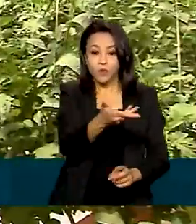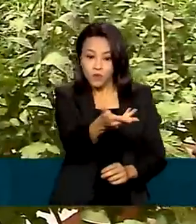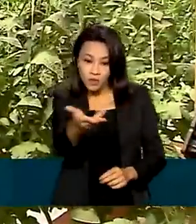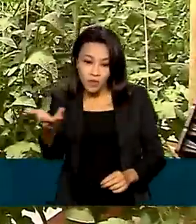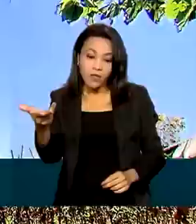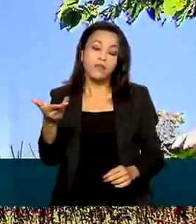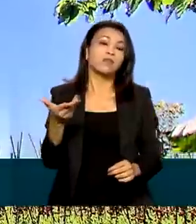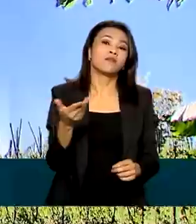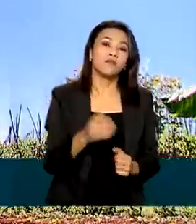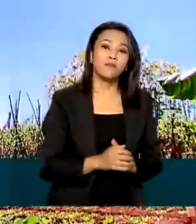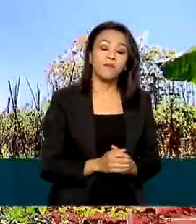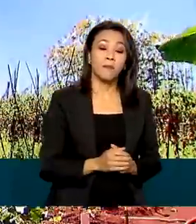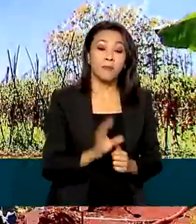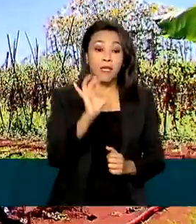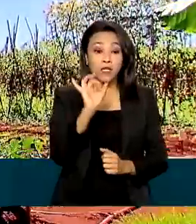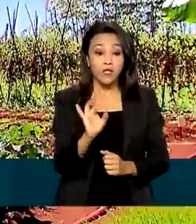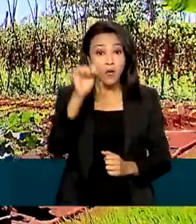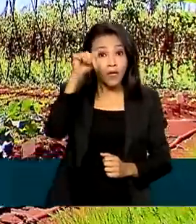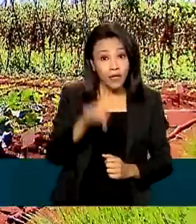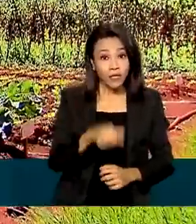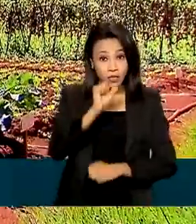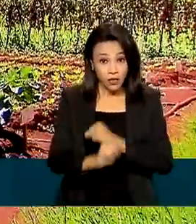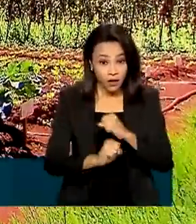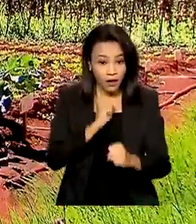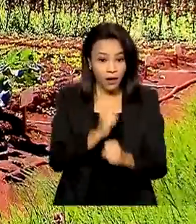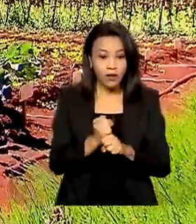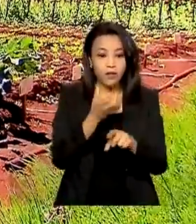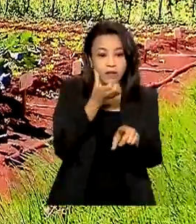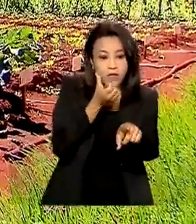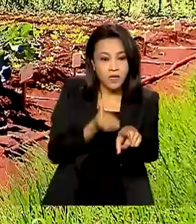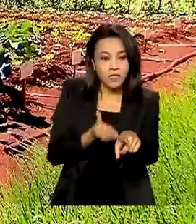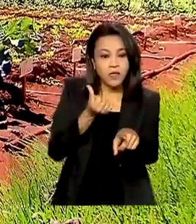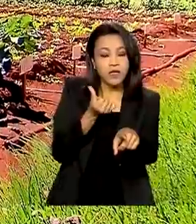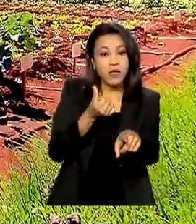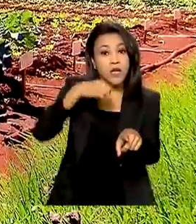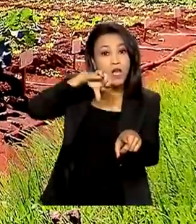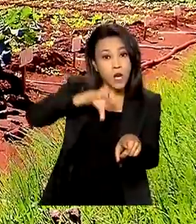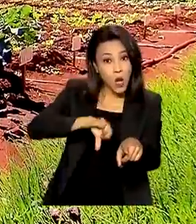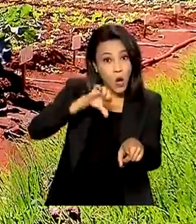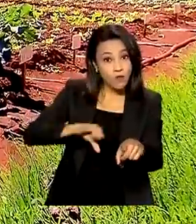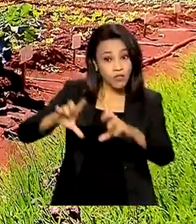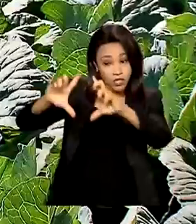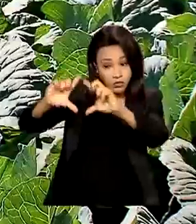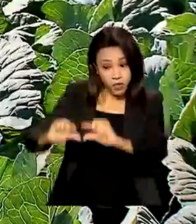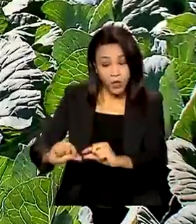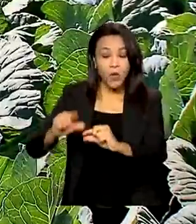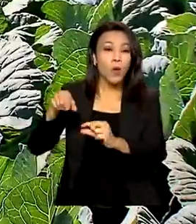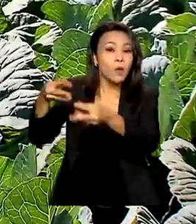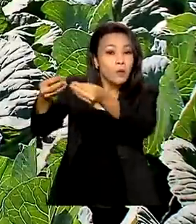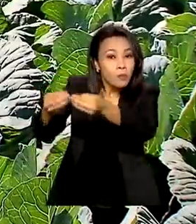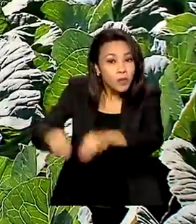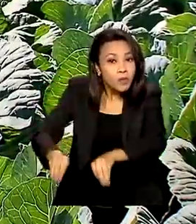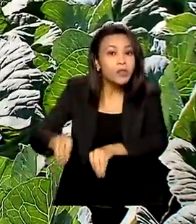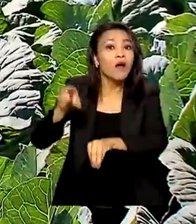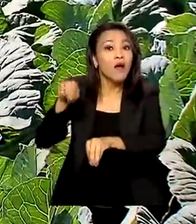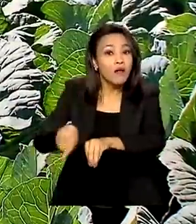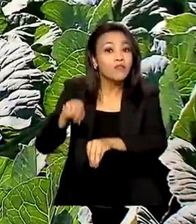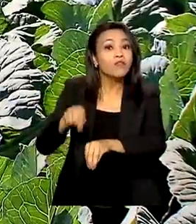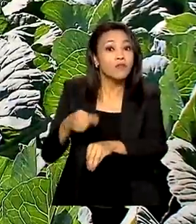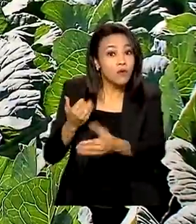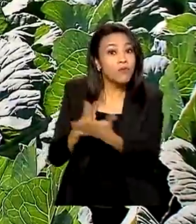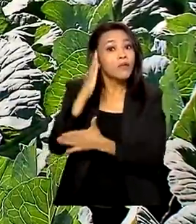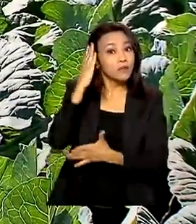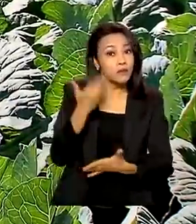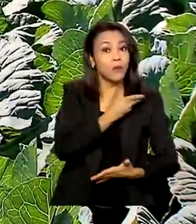biológicos. Só neste ano, 69 produtos de baixa toxicidade foram aprovados pelo governo.